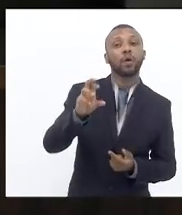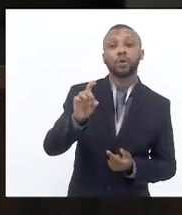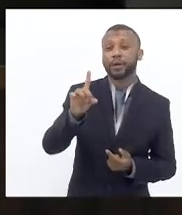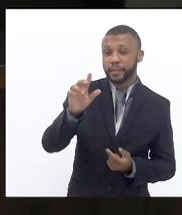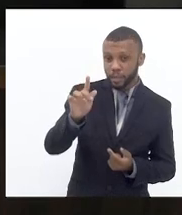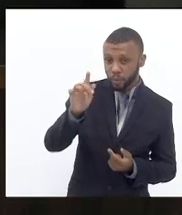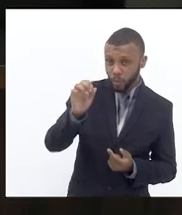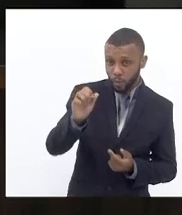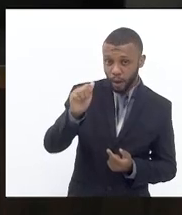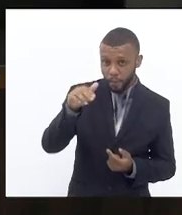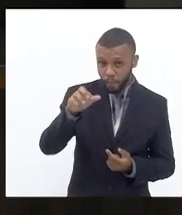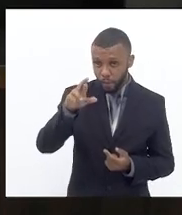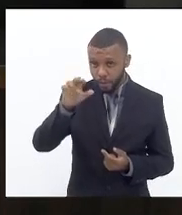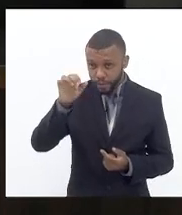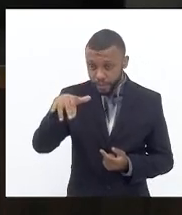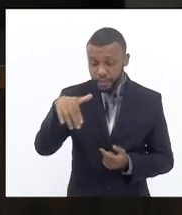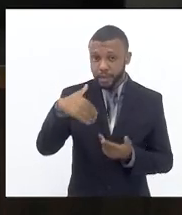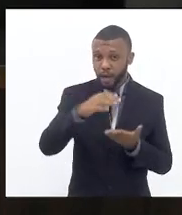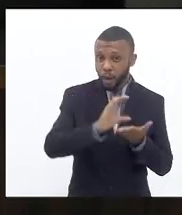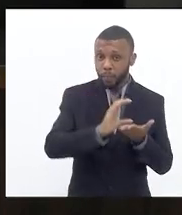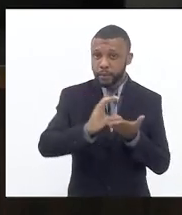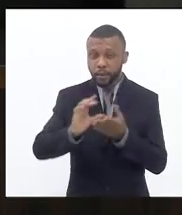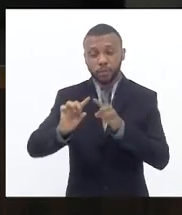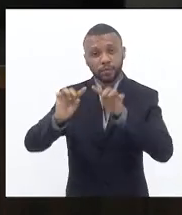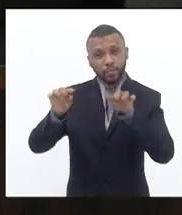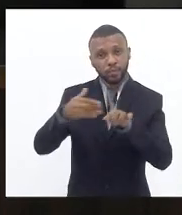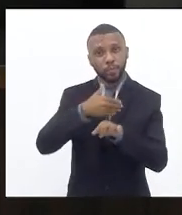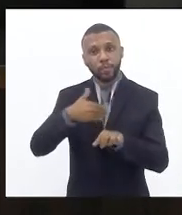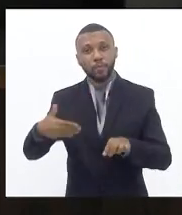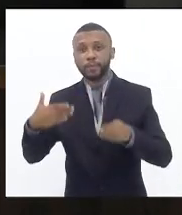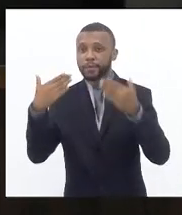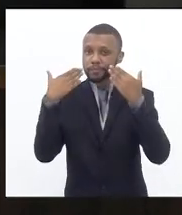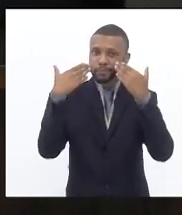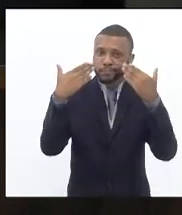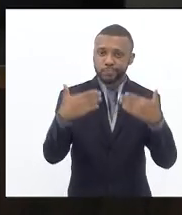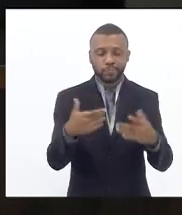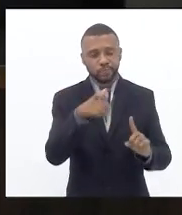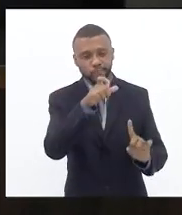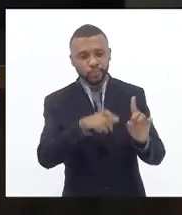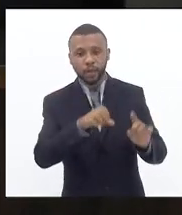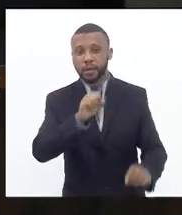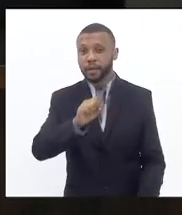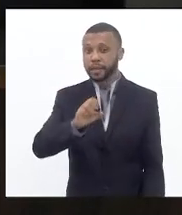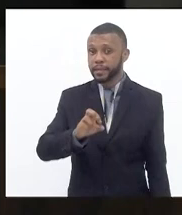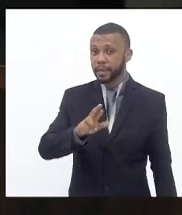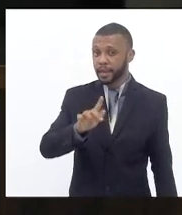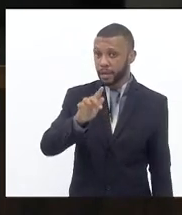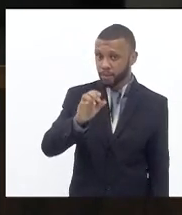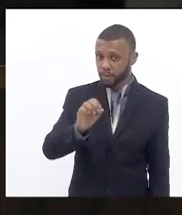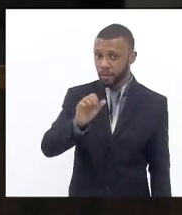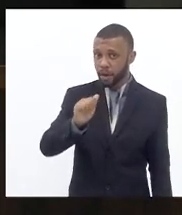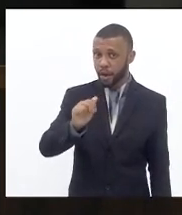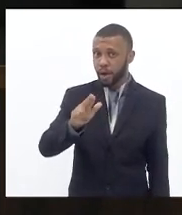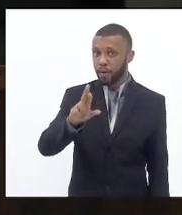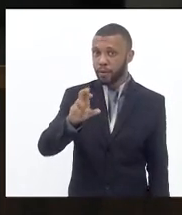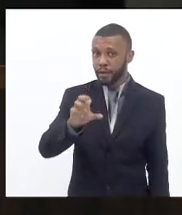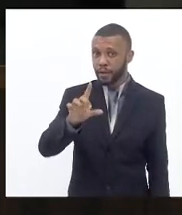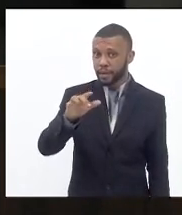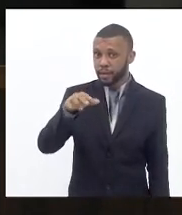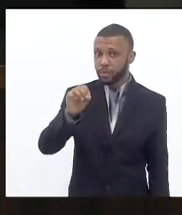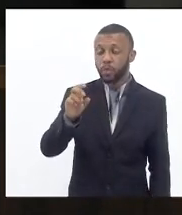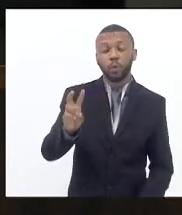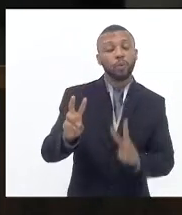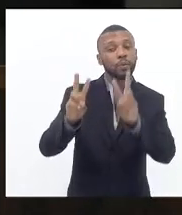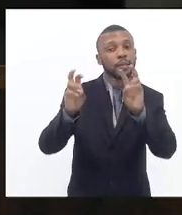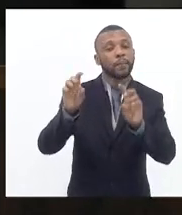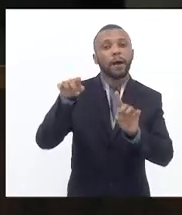Preside a comissão de servidores públicos e quem vai fazer apresentação é o Sérgio Aureliano e o tema é